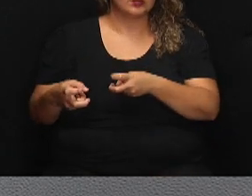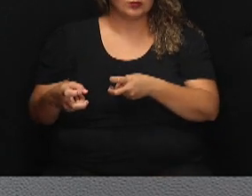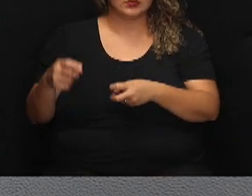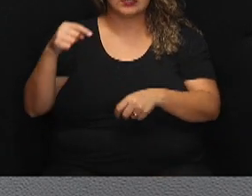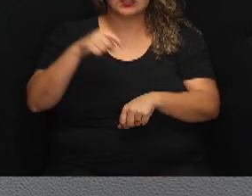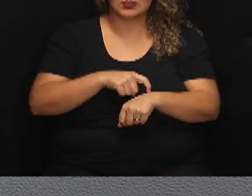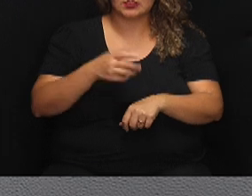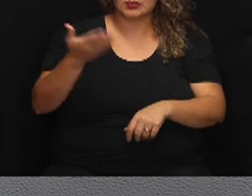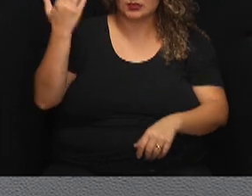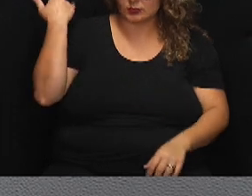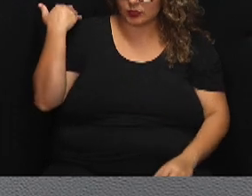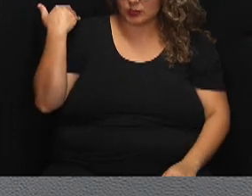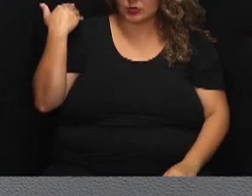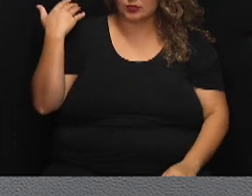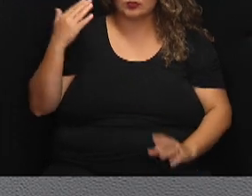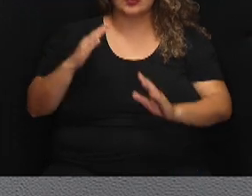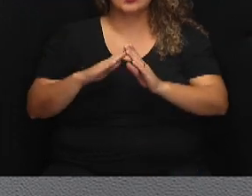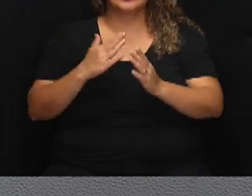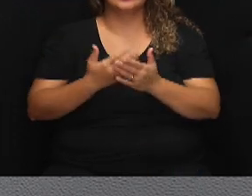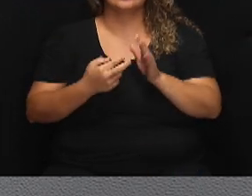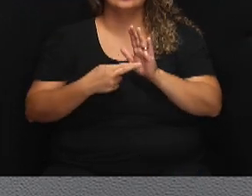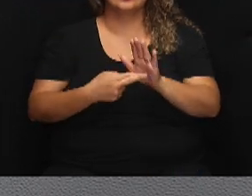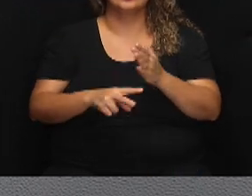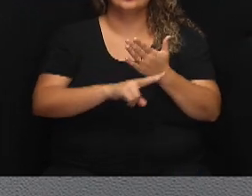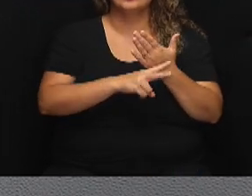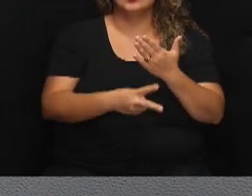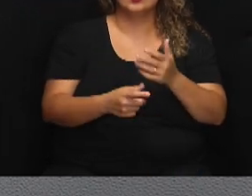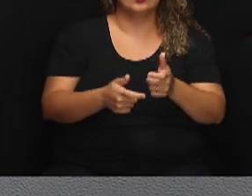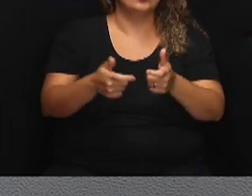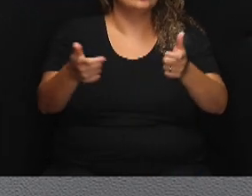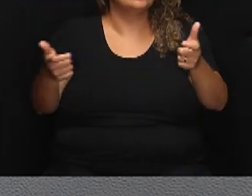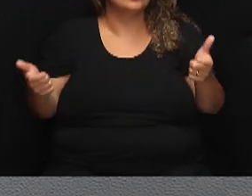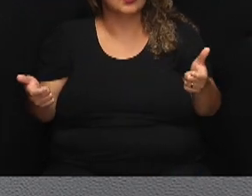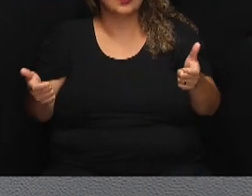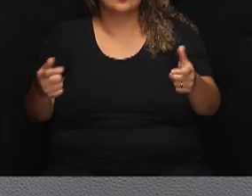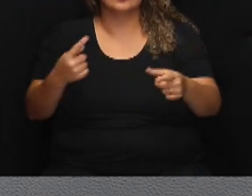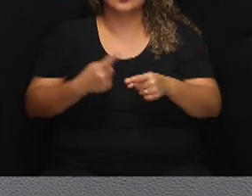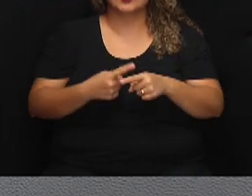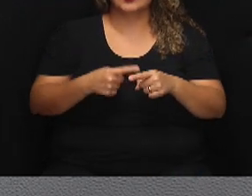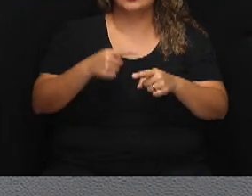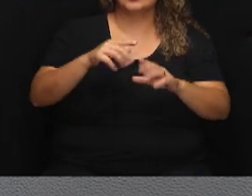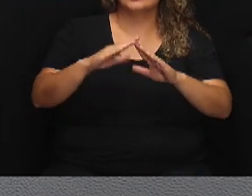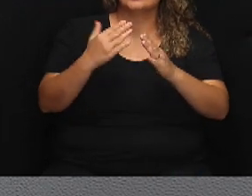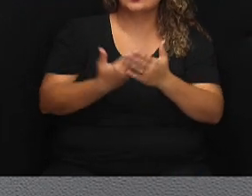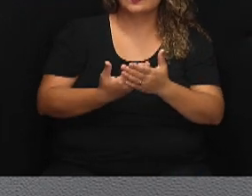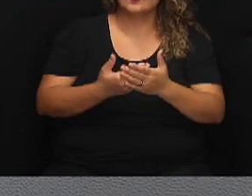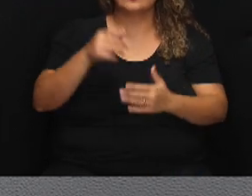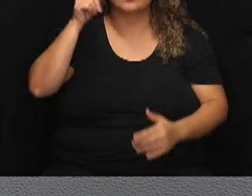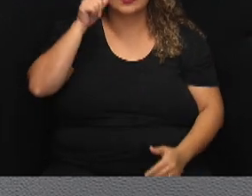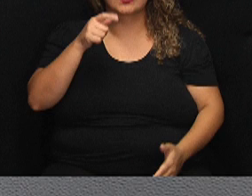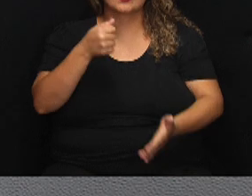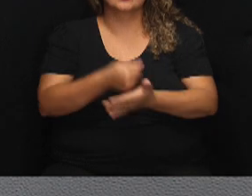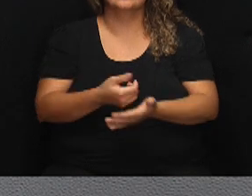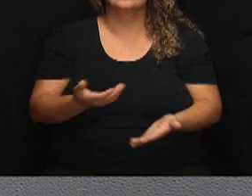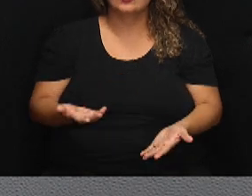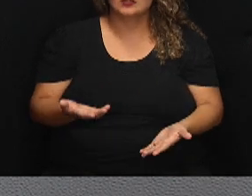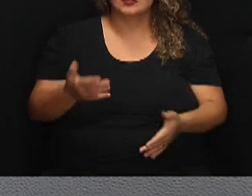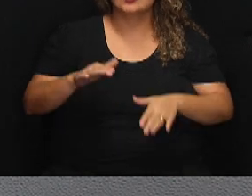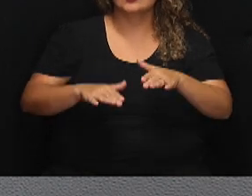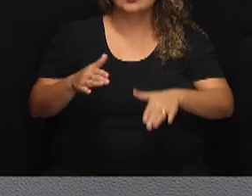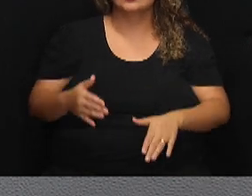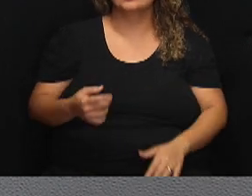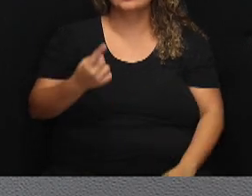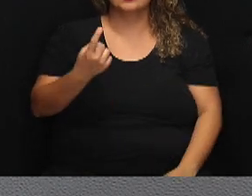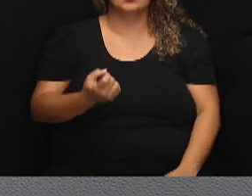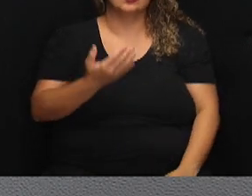naquele momento a escola representava um impacto muito grande, porque era a escola que conseguiria garantir muitas vezes a